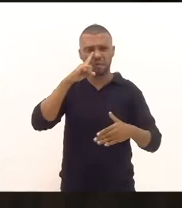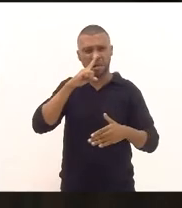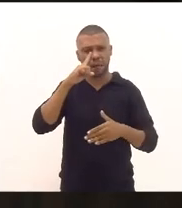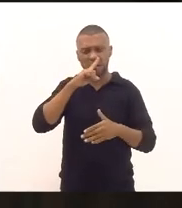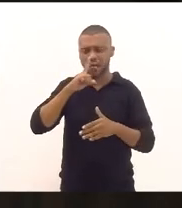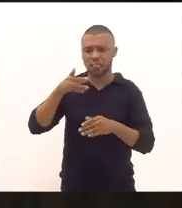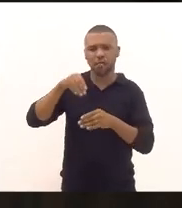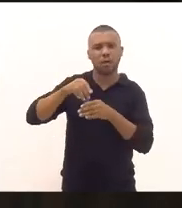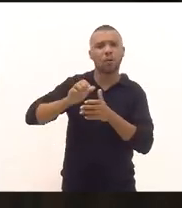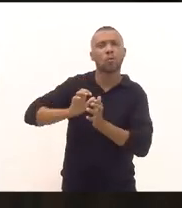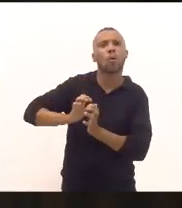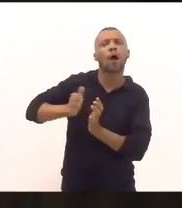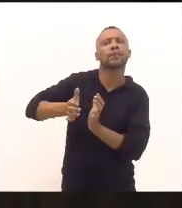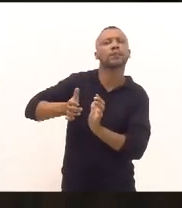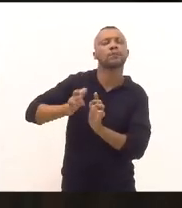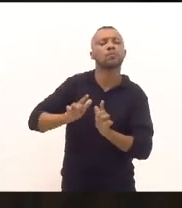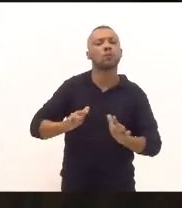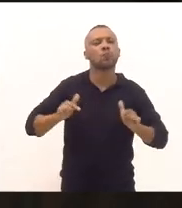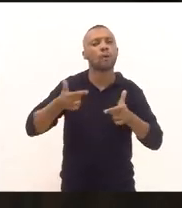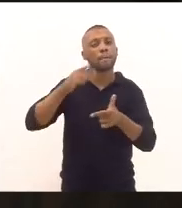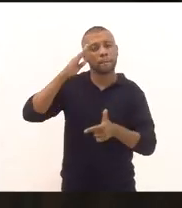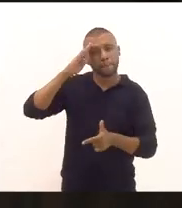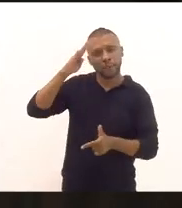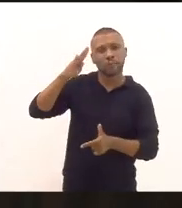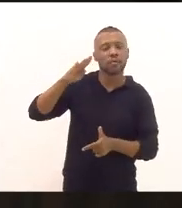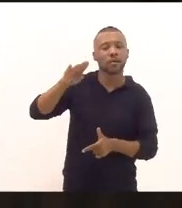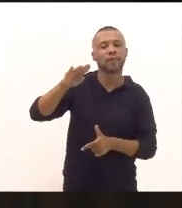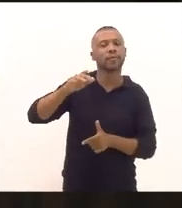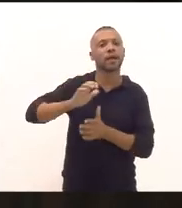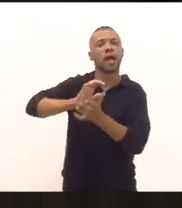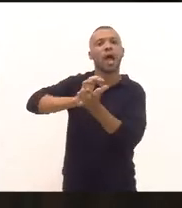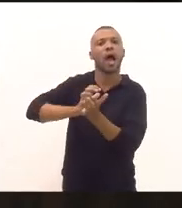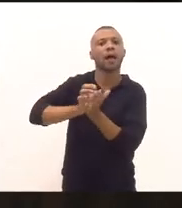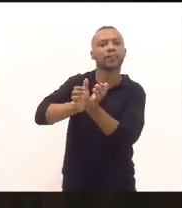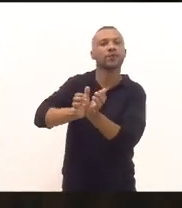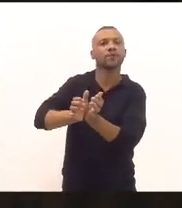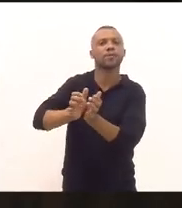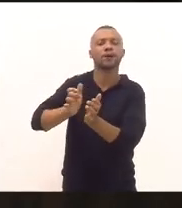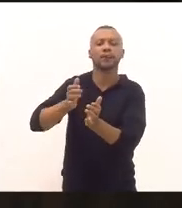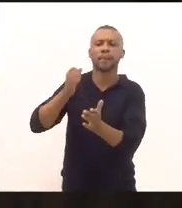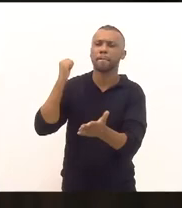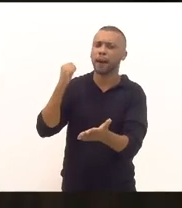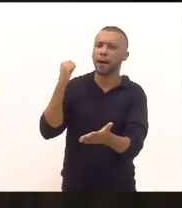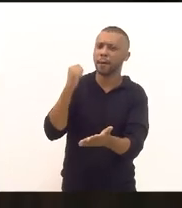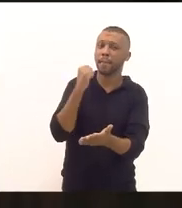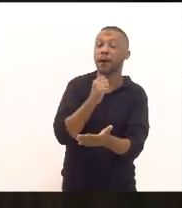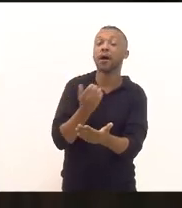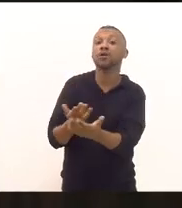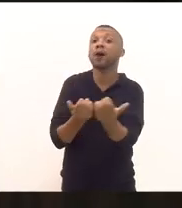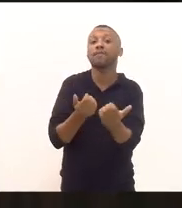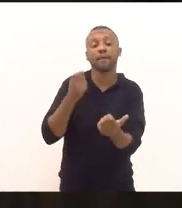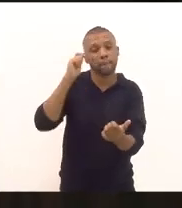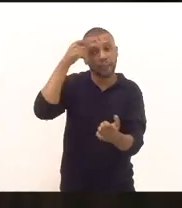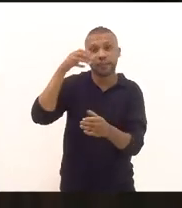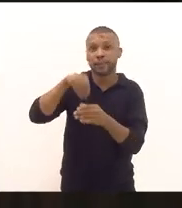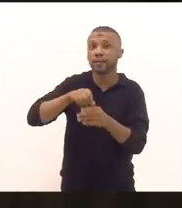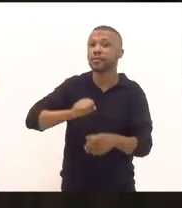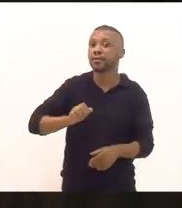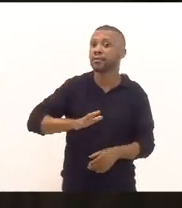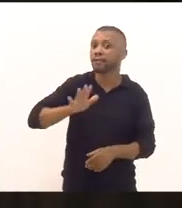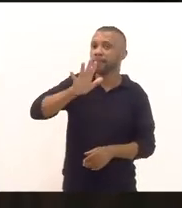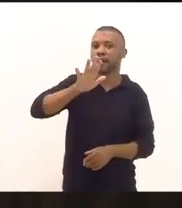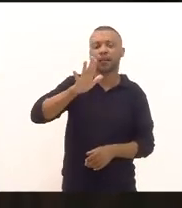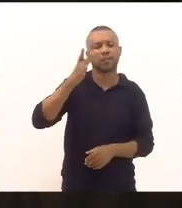o racismo tem feito especial esse racismo que mata jovens pretos nas favelas